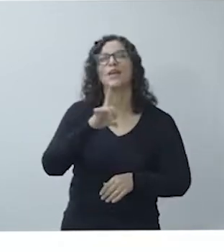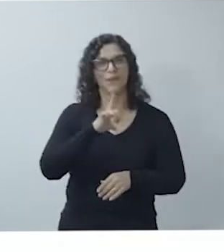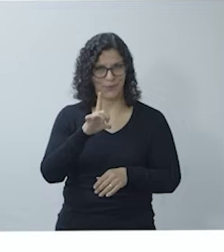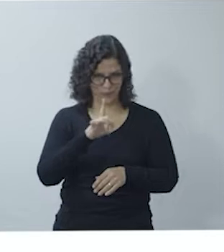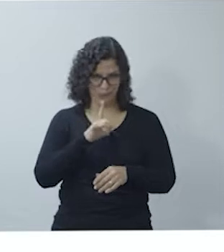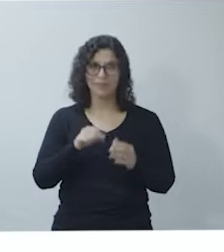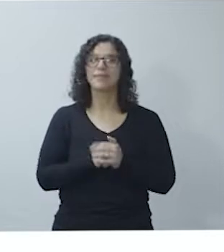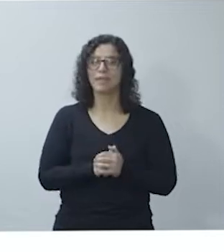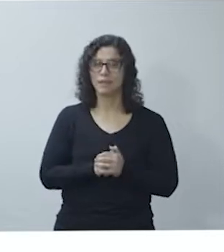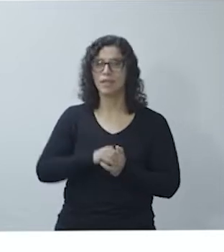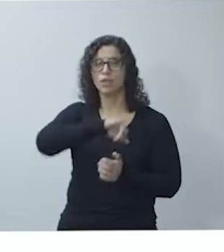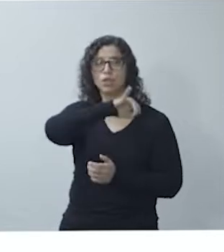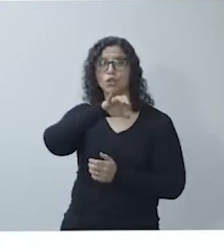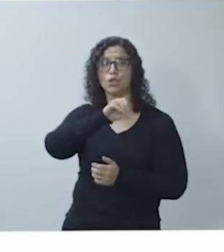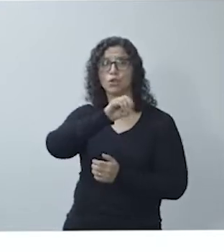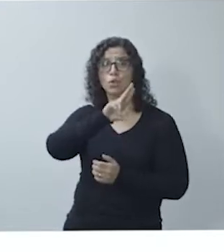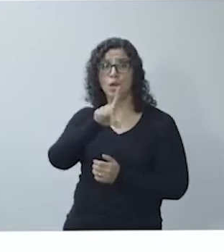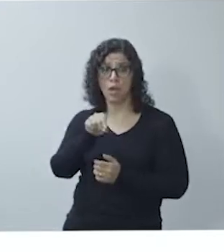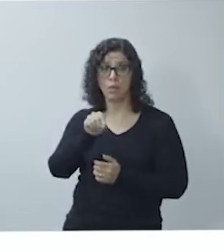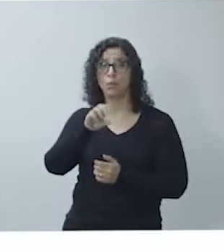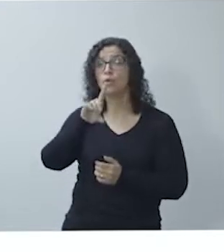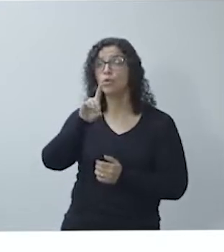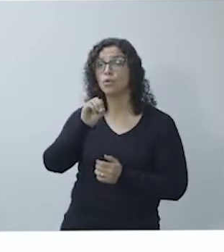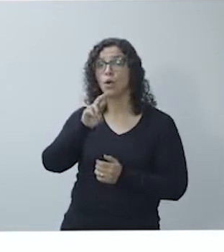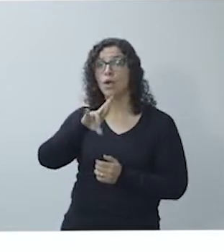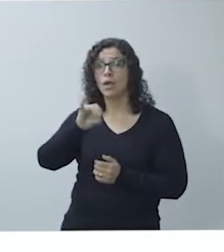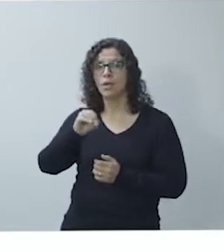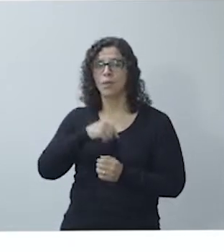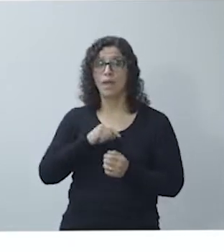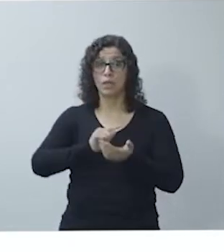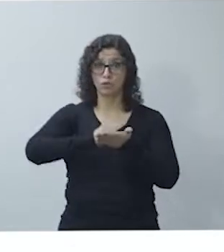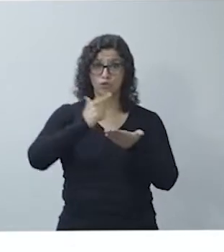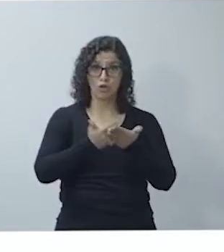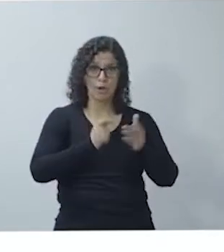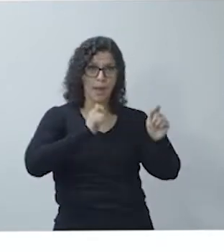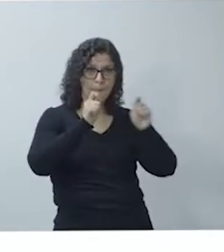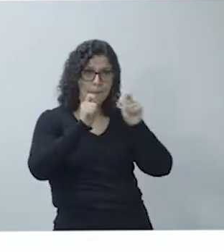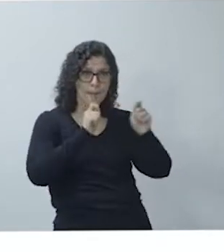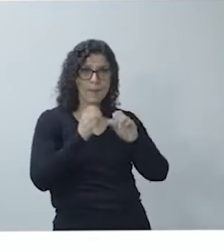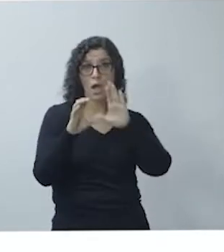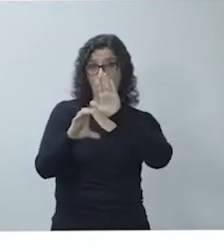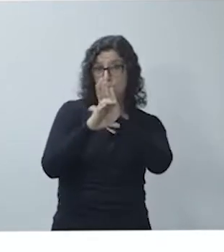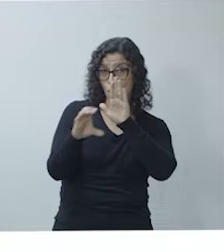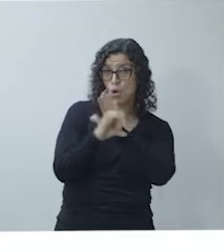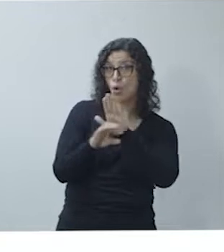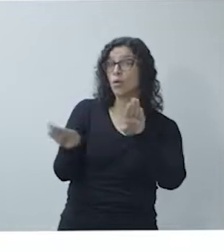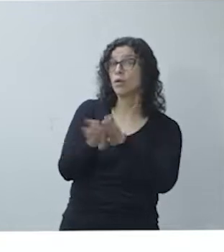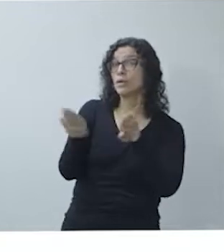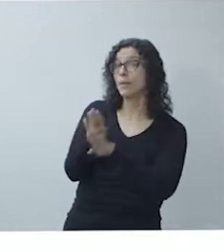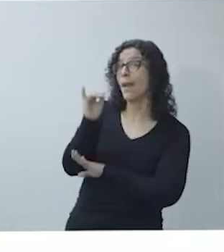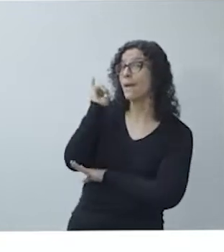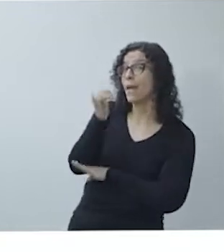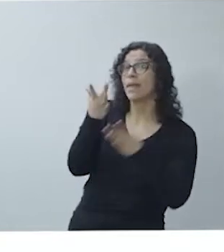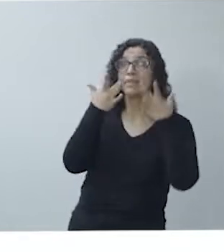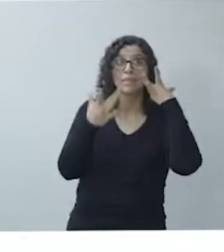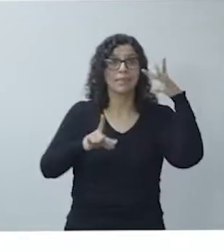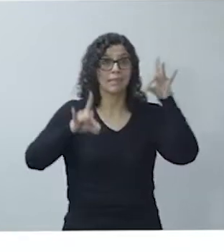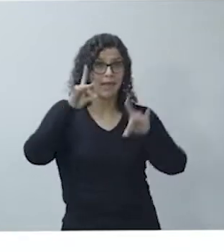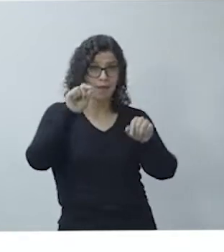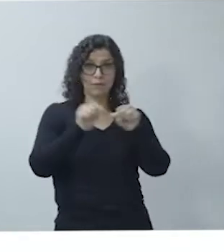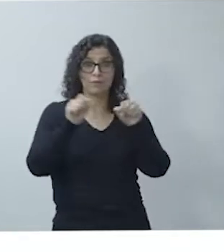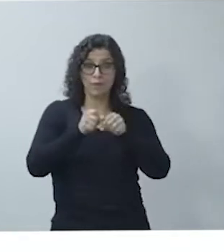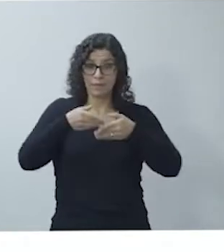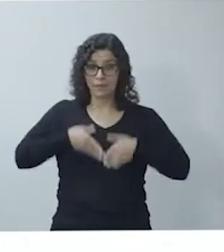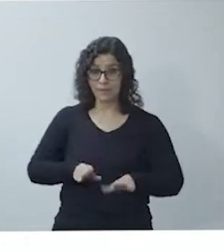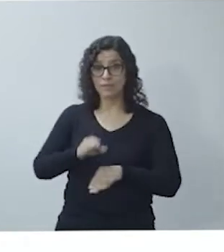um apelido, João do Rio. Jornalista, cronista, contista e teatrólogo,